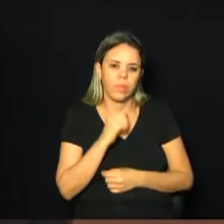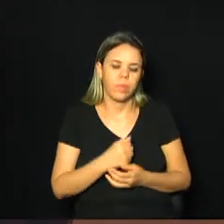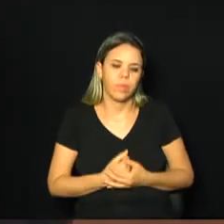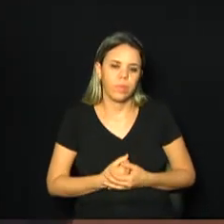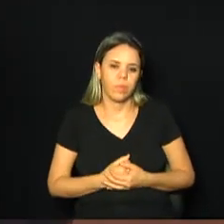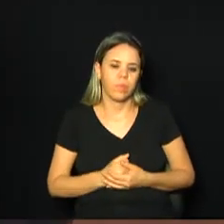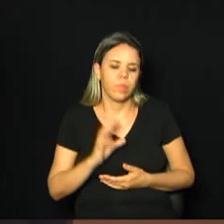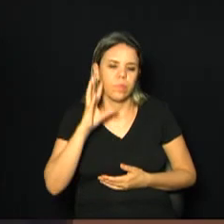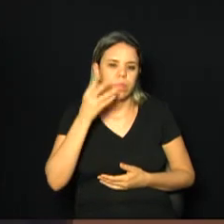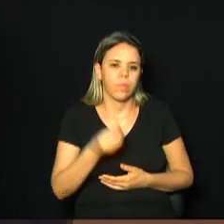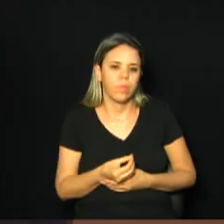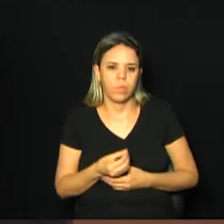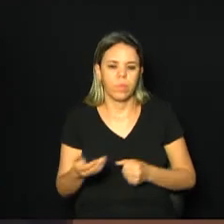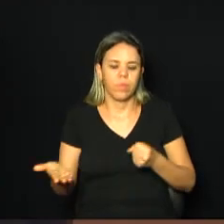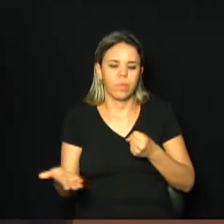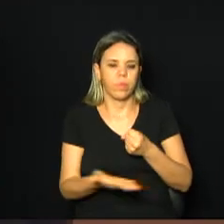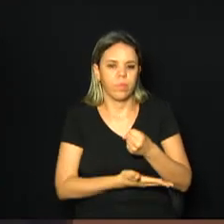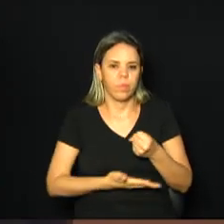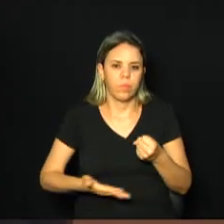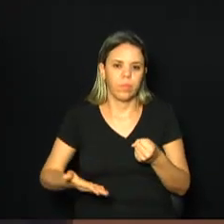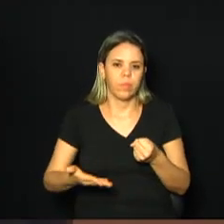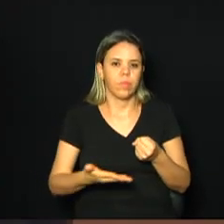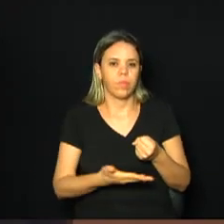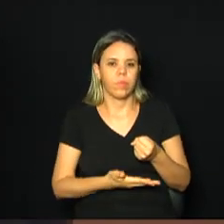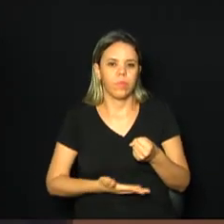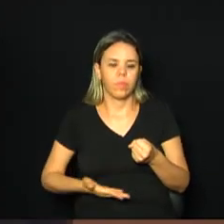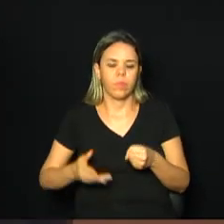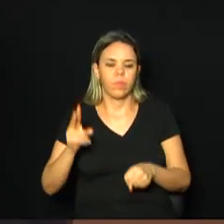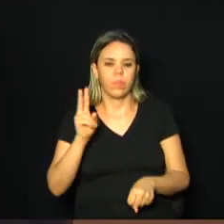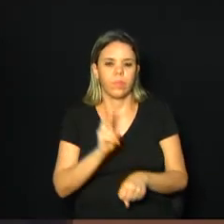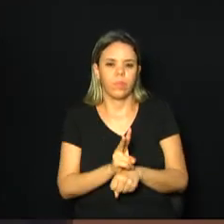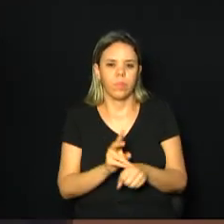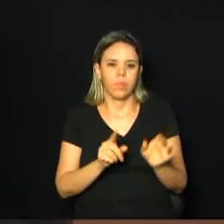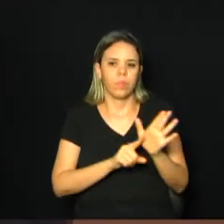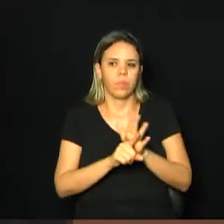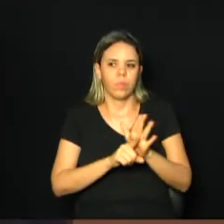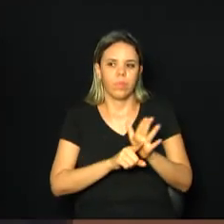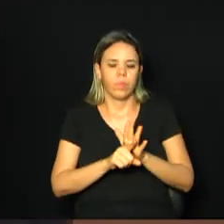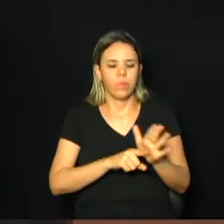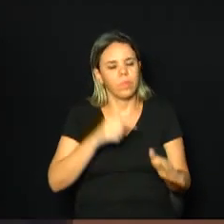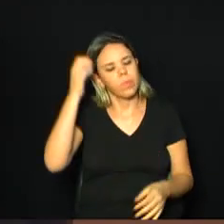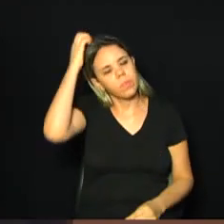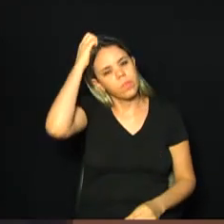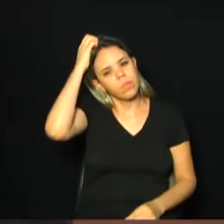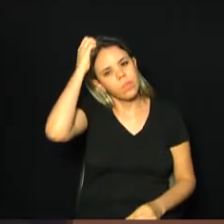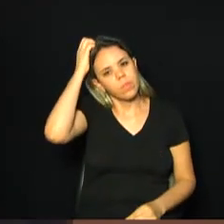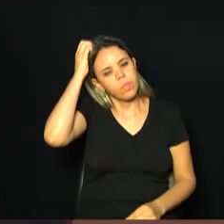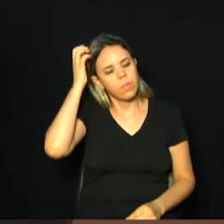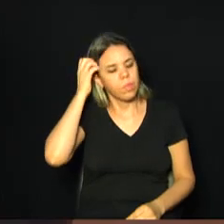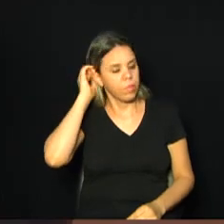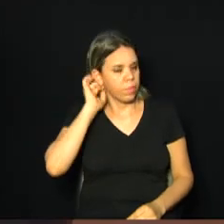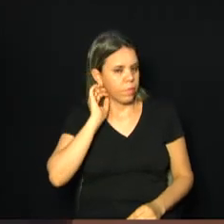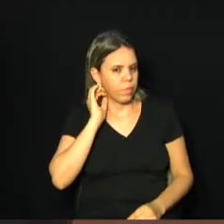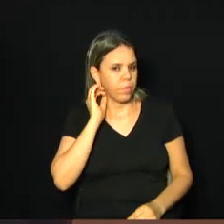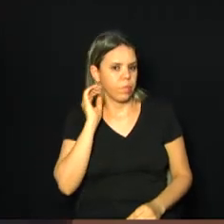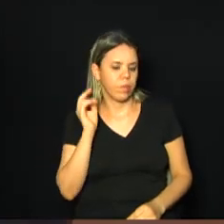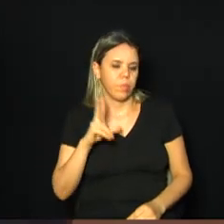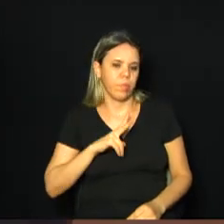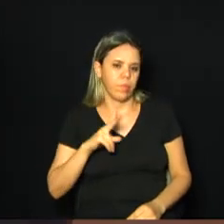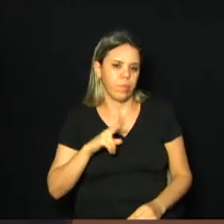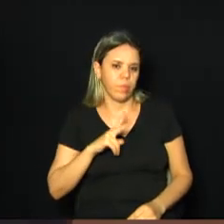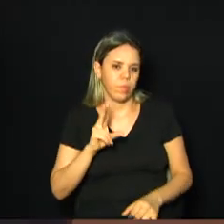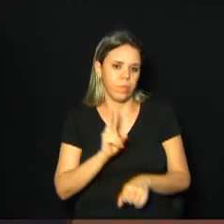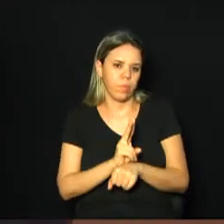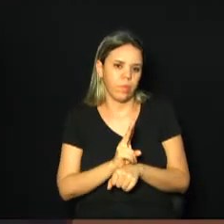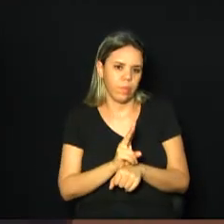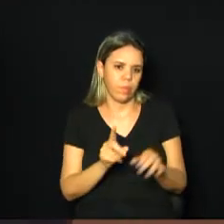entender como o berço da proteção de dados, né? Que envolve privacidade e proteção